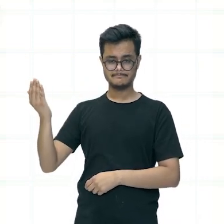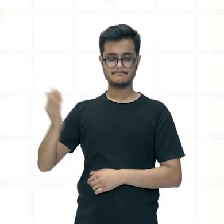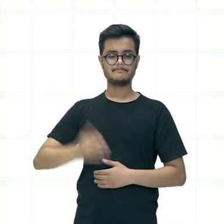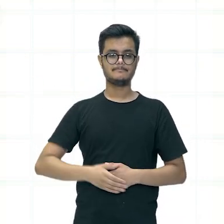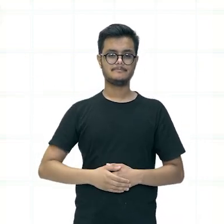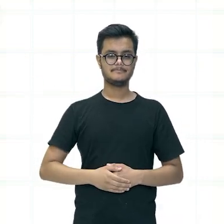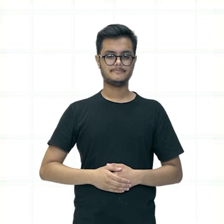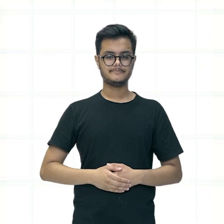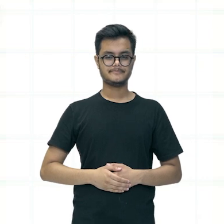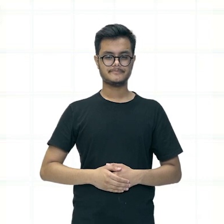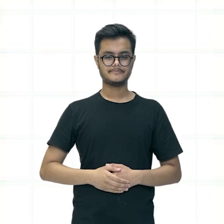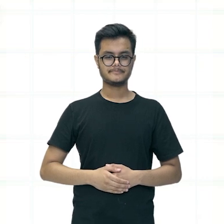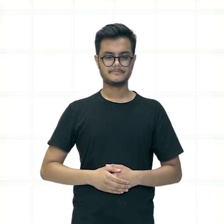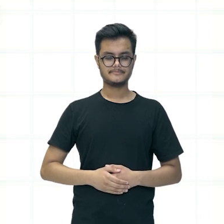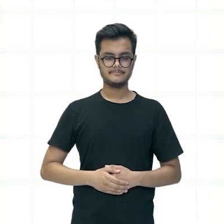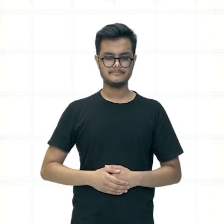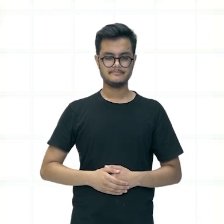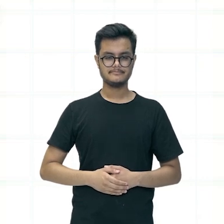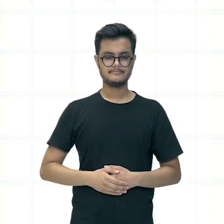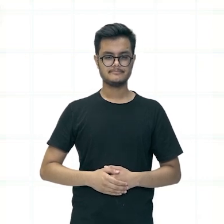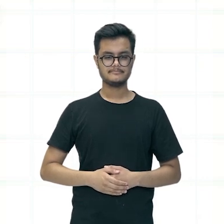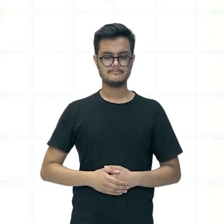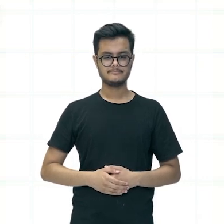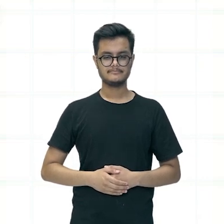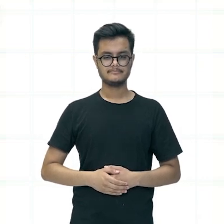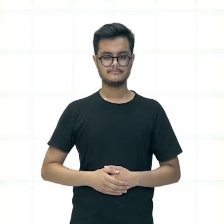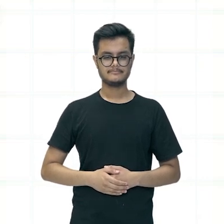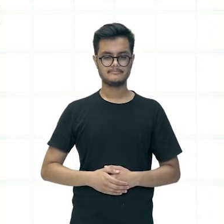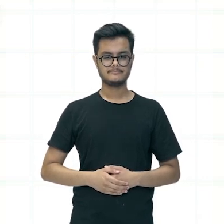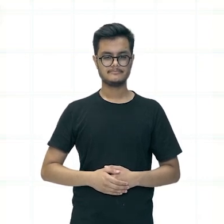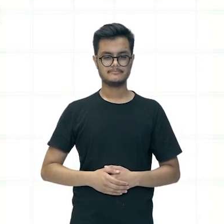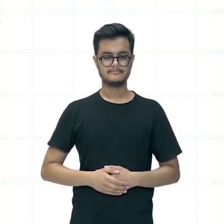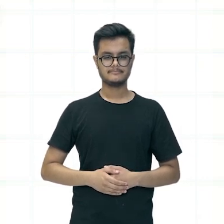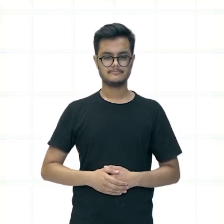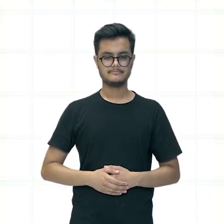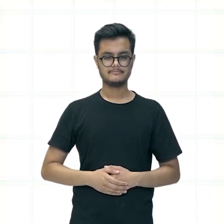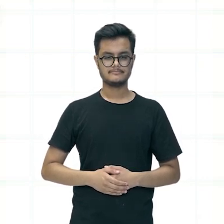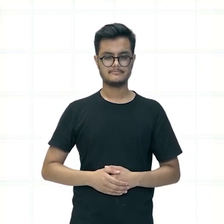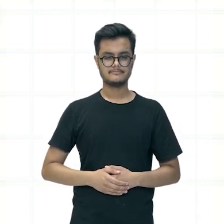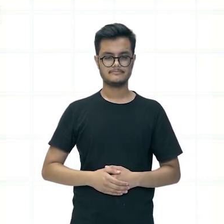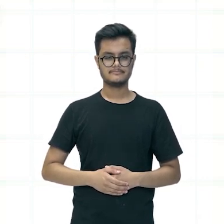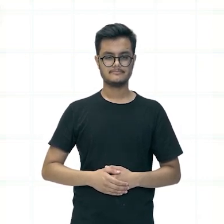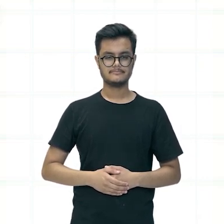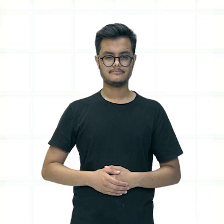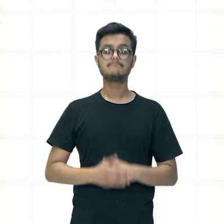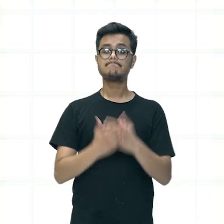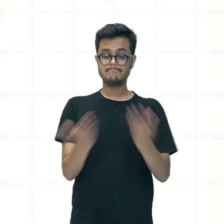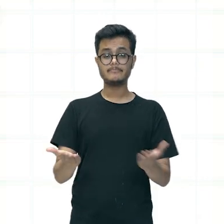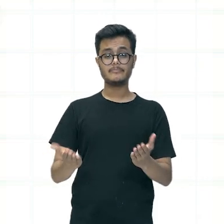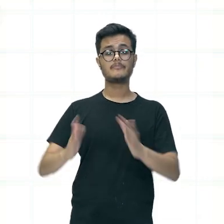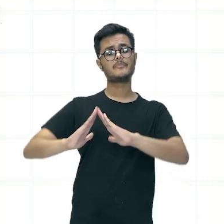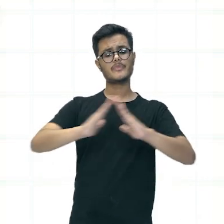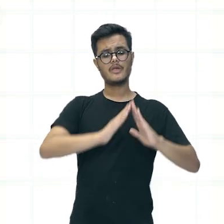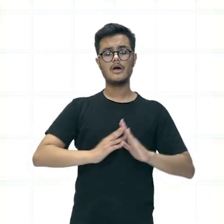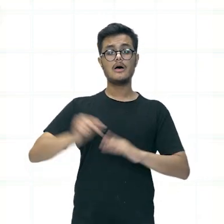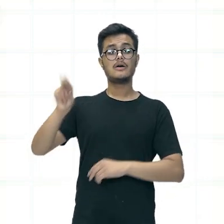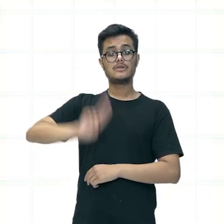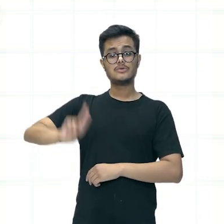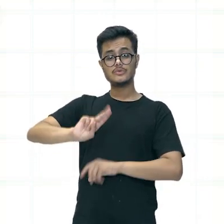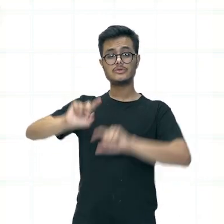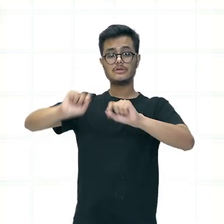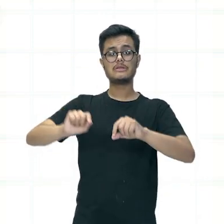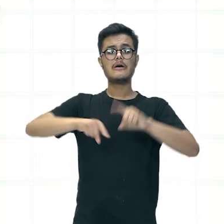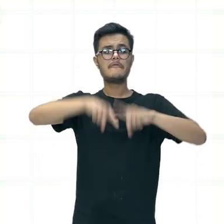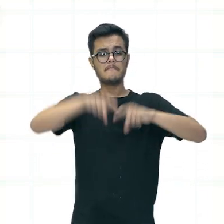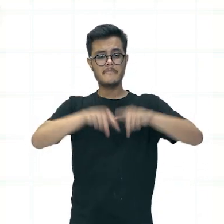at home, people use simple primitive tools to set fire to the food. Então, em casa, as pessoas usavam ferramentas primitivas